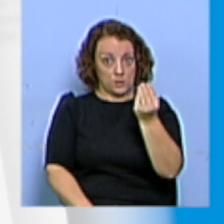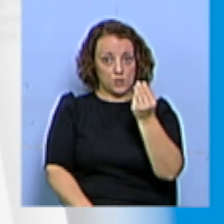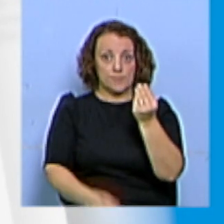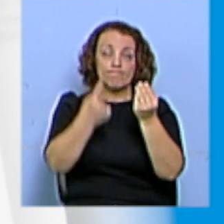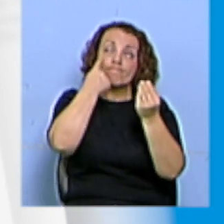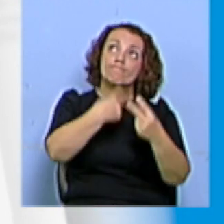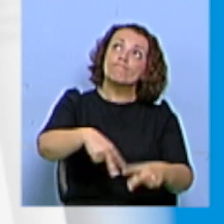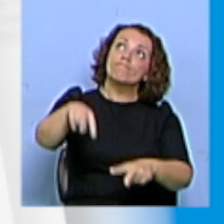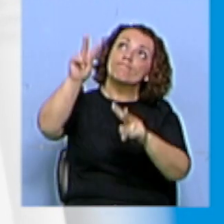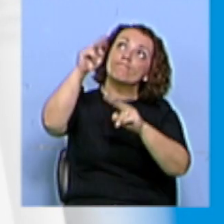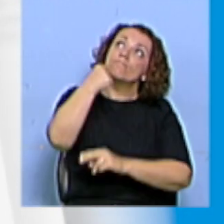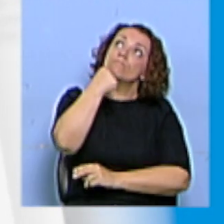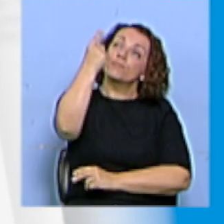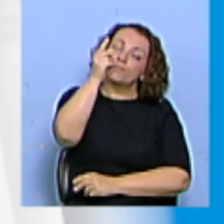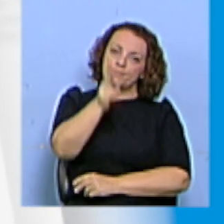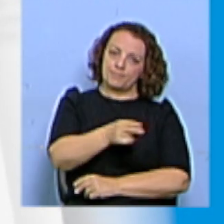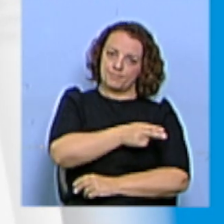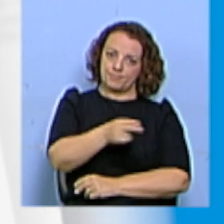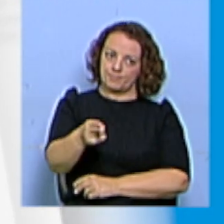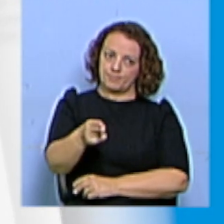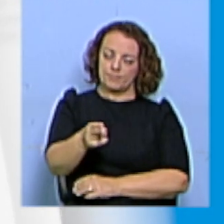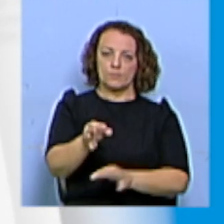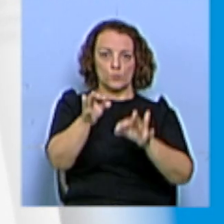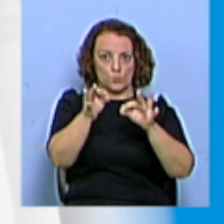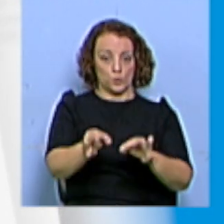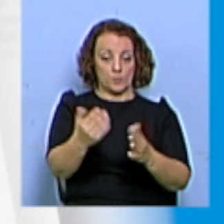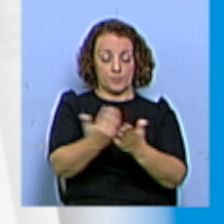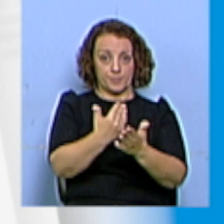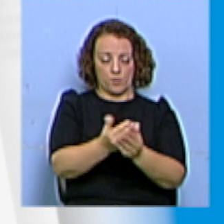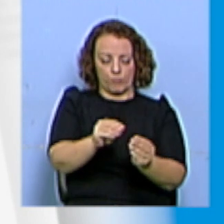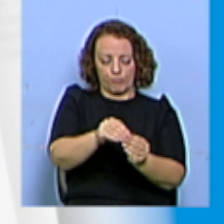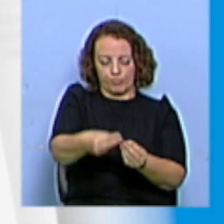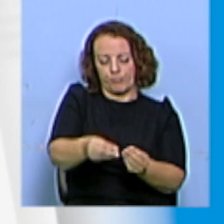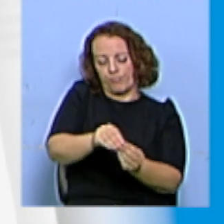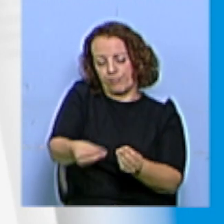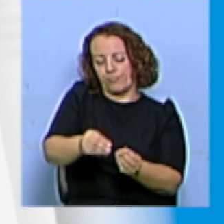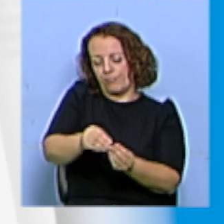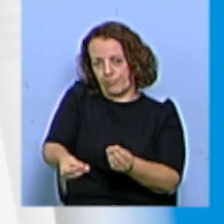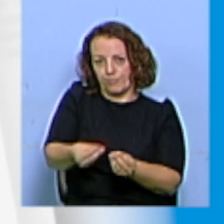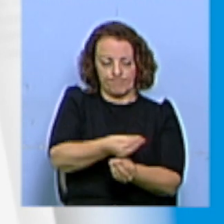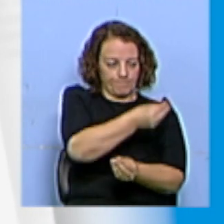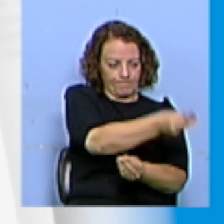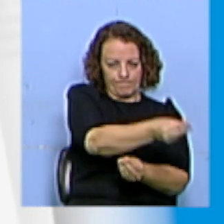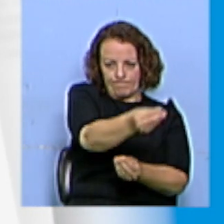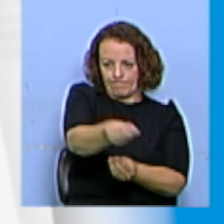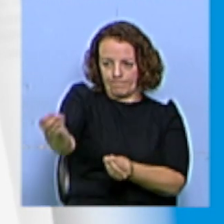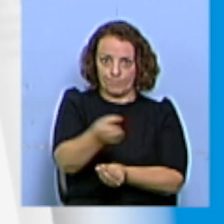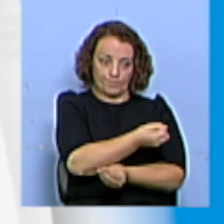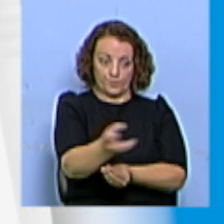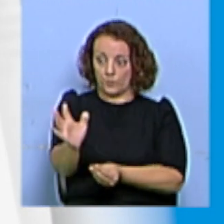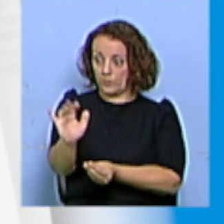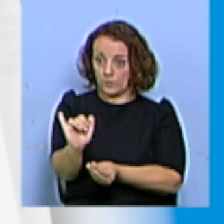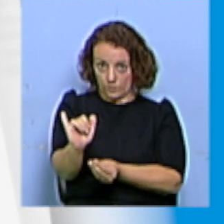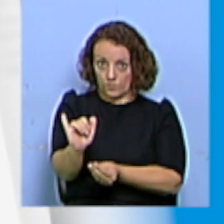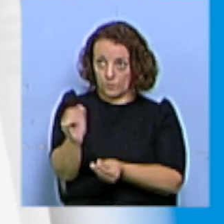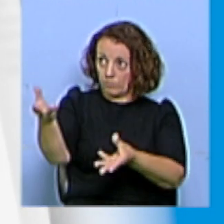e recitou a bênção. Depois partiu os pães e deu-os aos discípulos, e os discípulos deram-nos